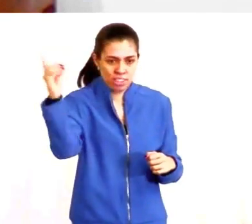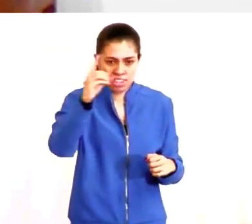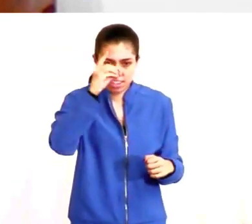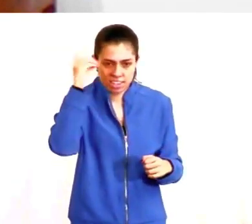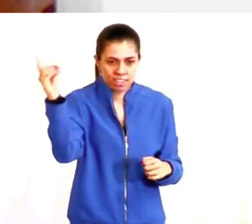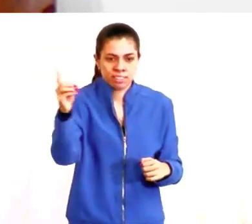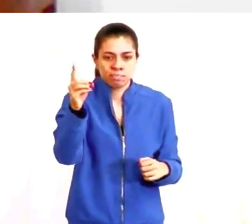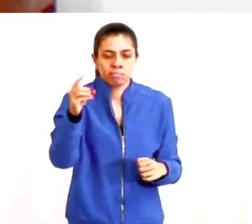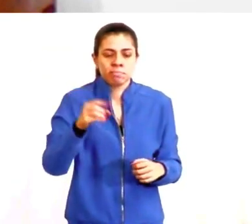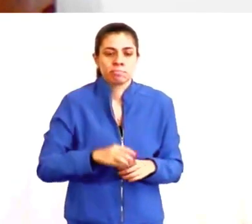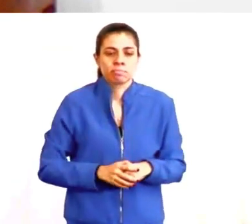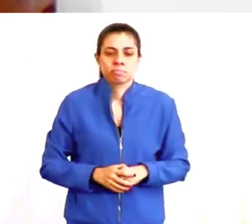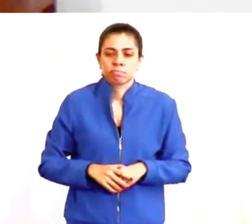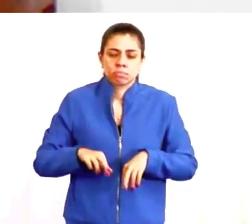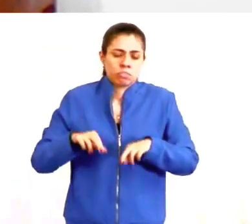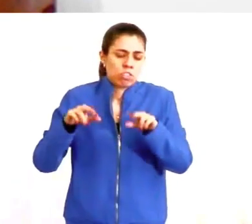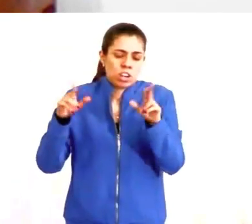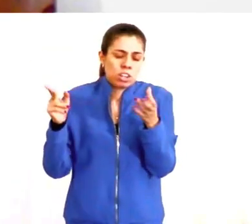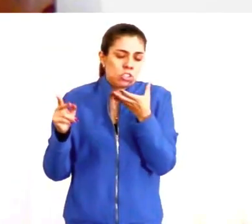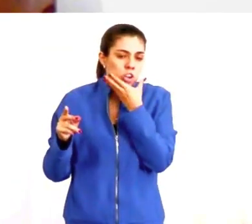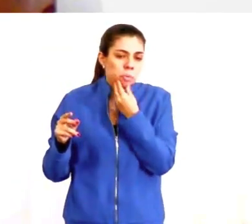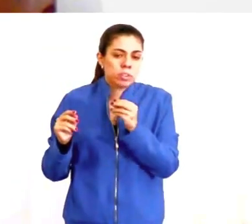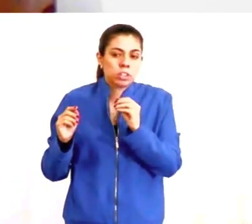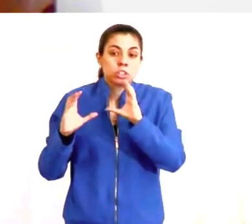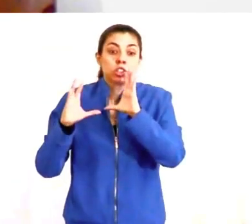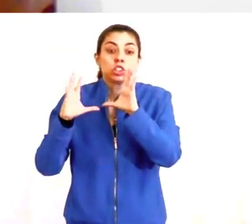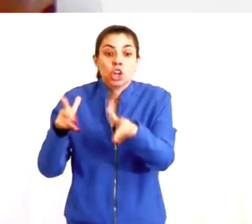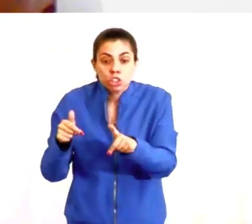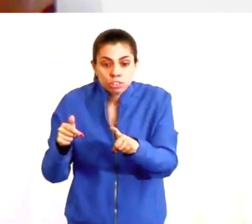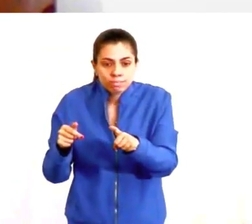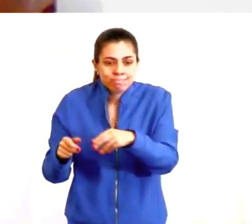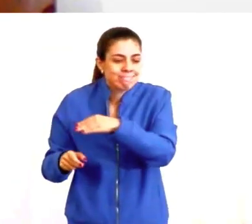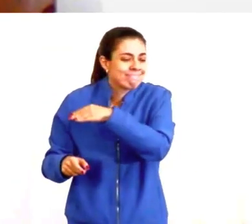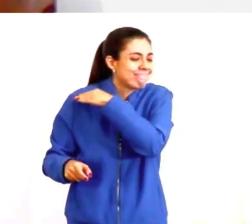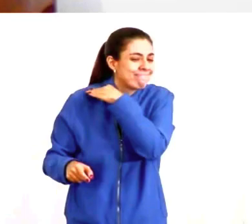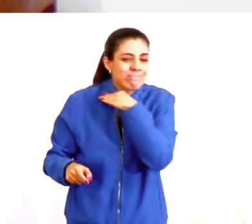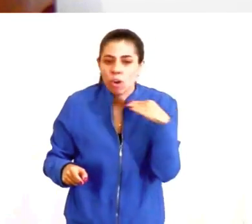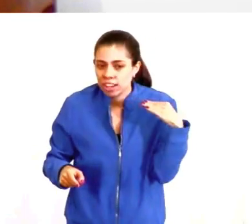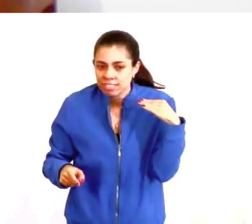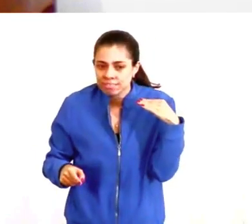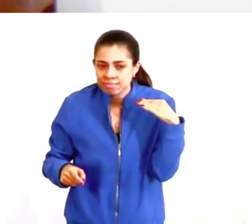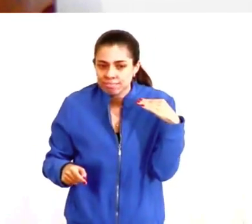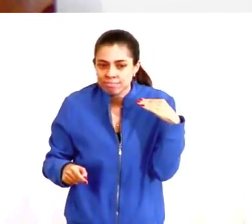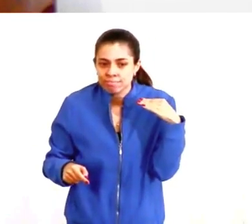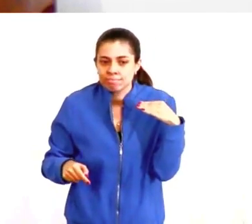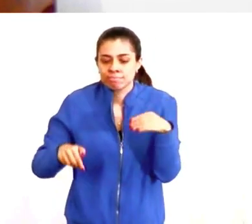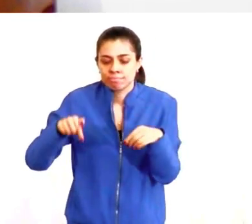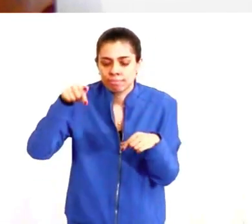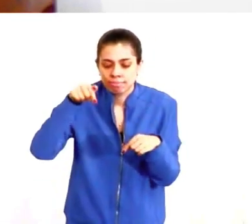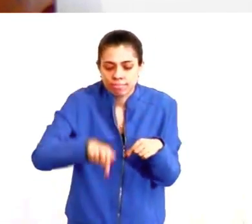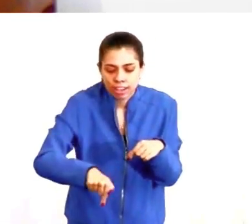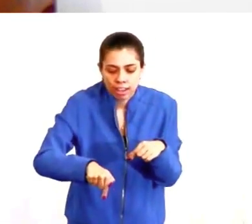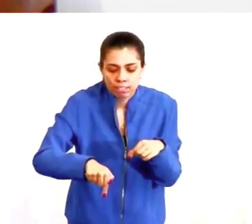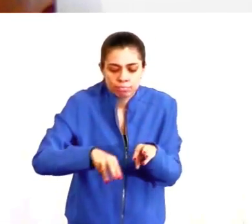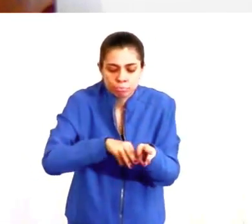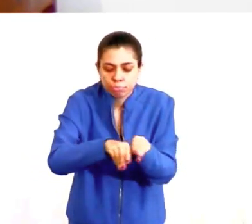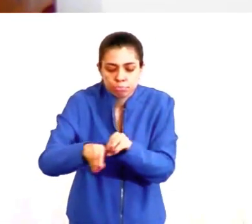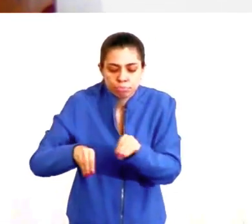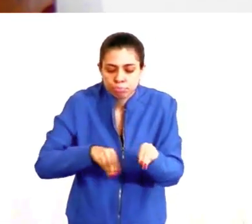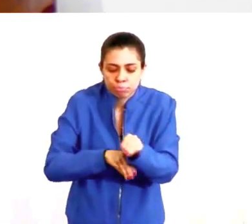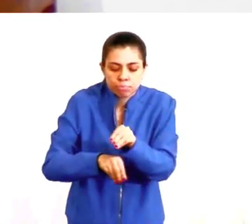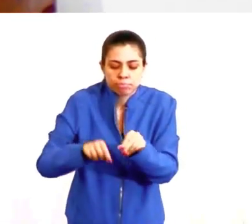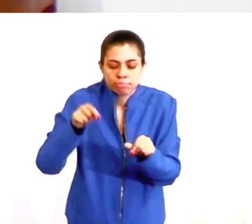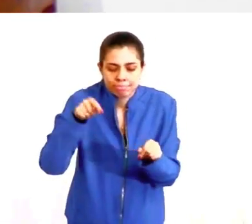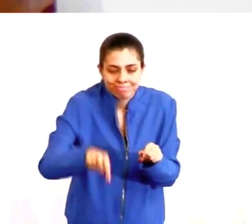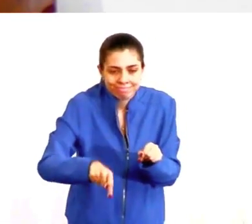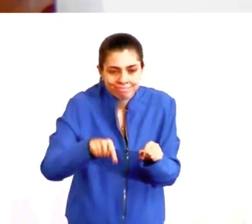como outros, todos eles têm sua tumba, todos eles têm sua importância, e a sua importância